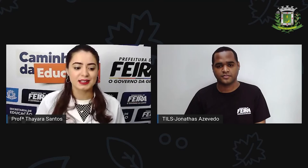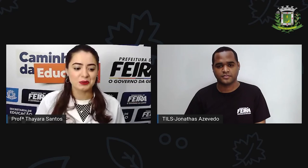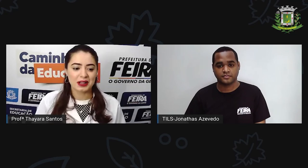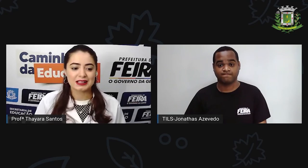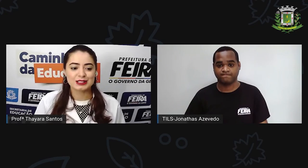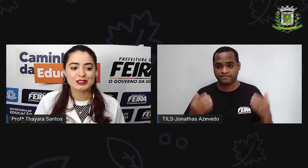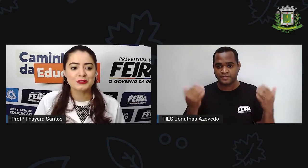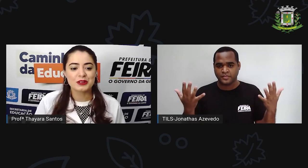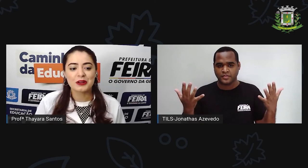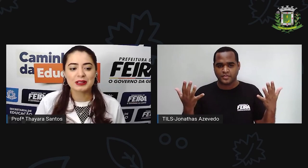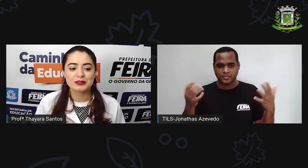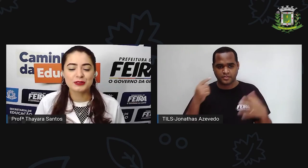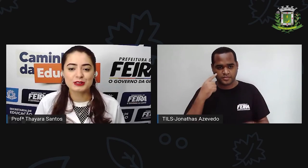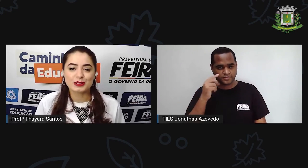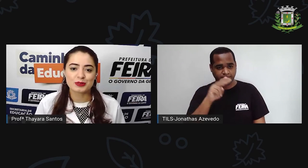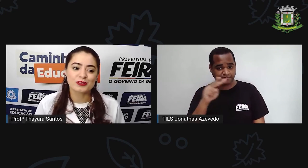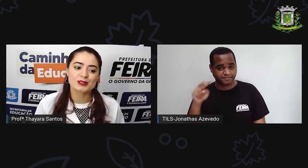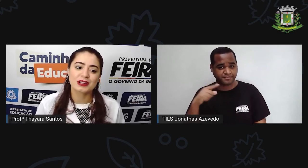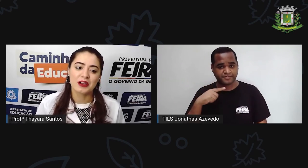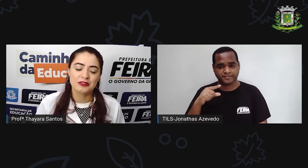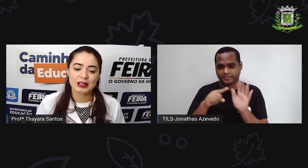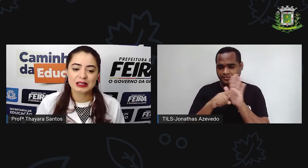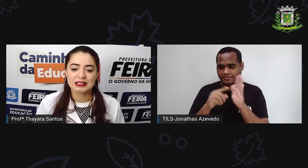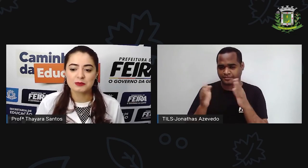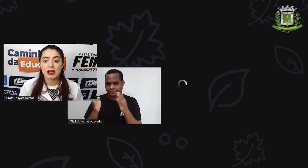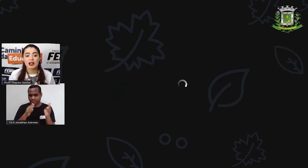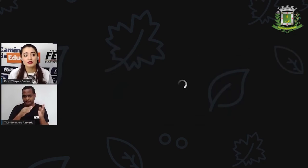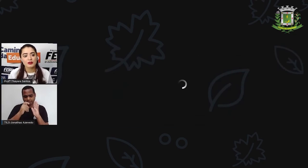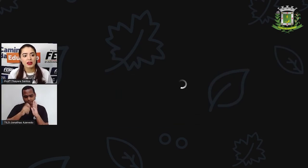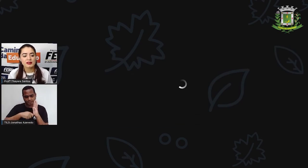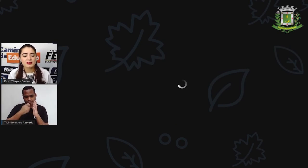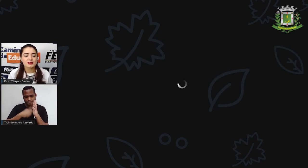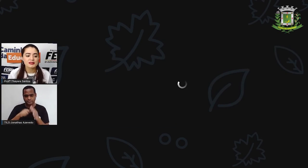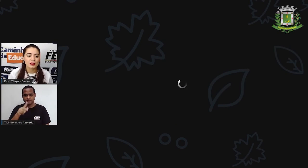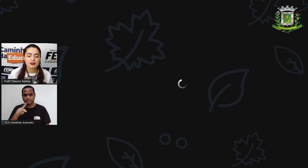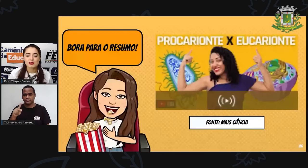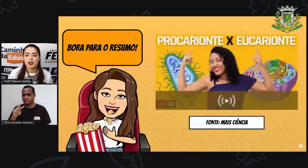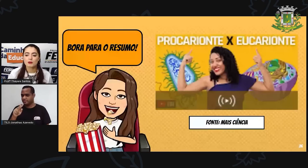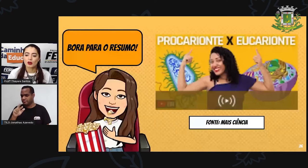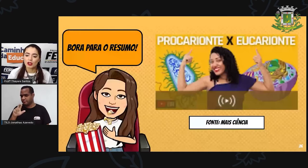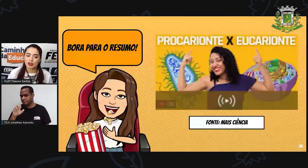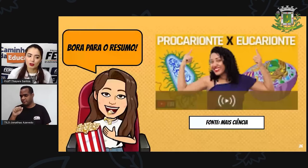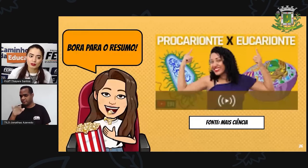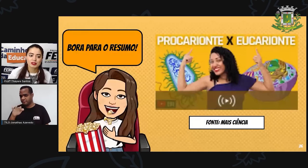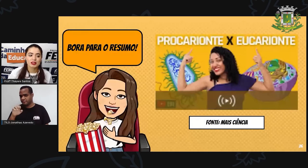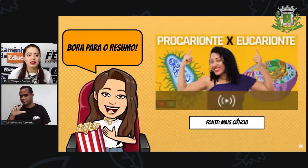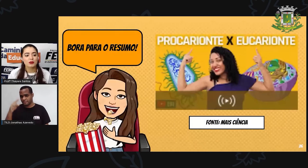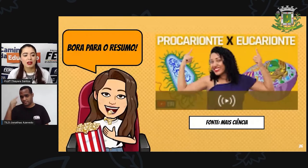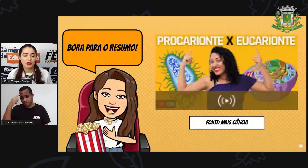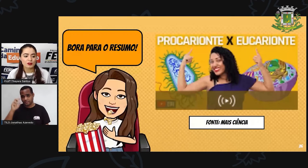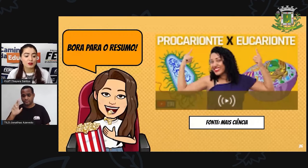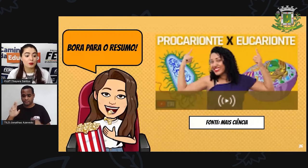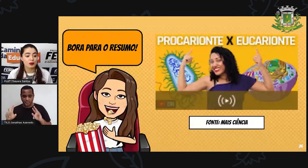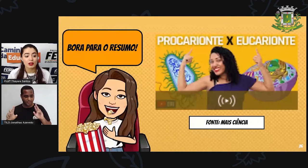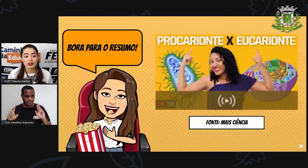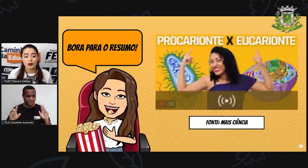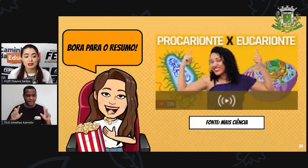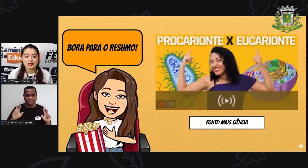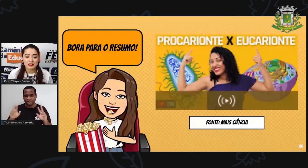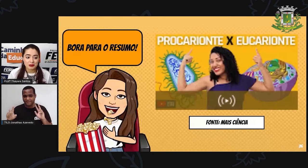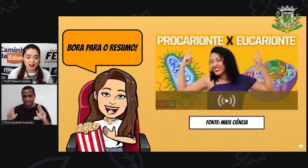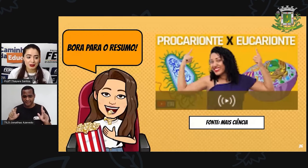Então, a gente viu aí no vídeo da professora Rafaela Lima a diferença entre células procariontes e eucariontes, ou